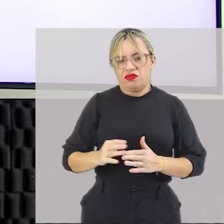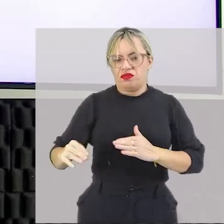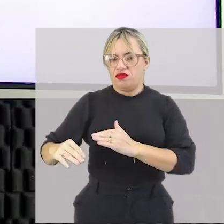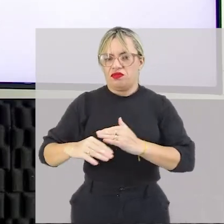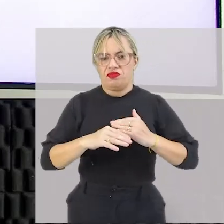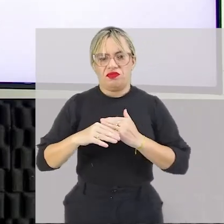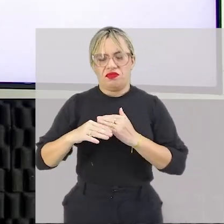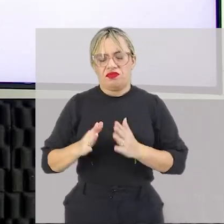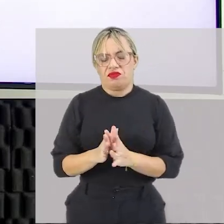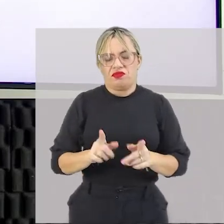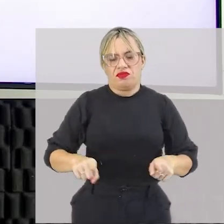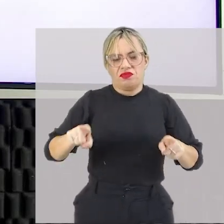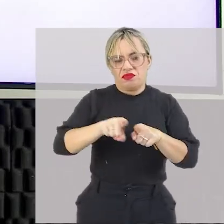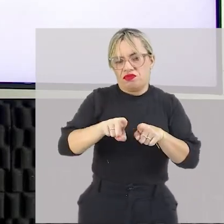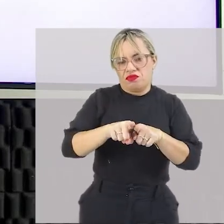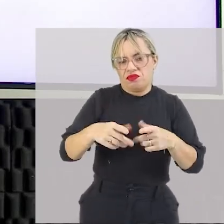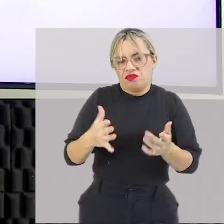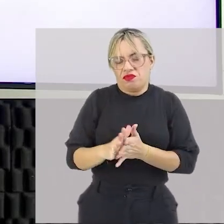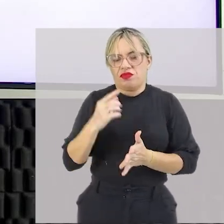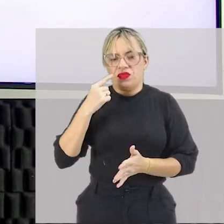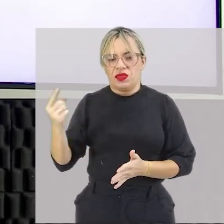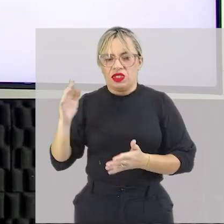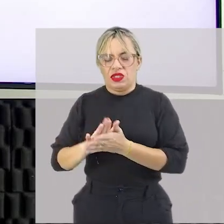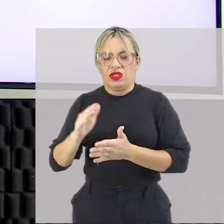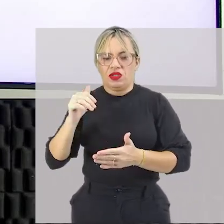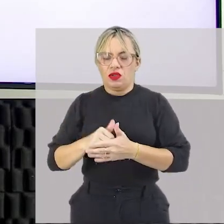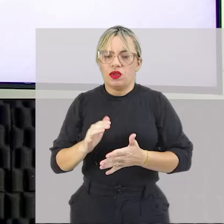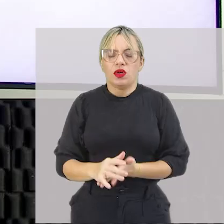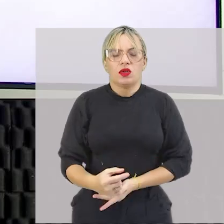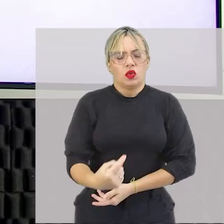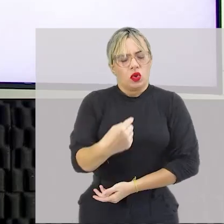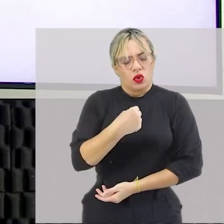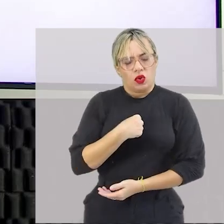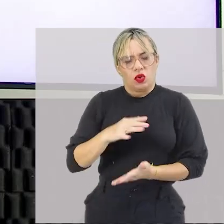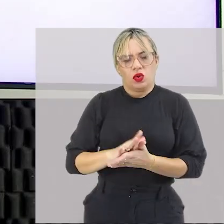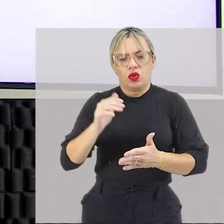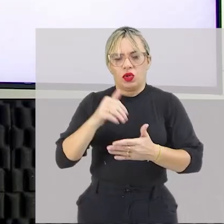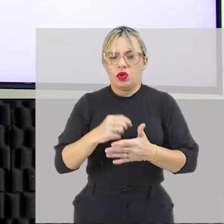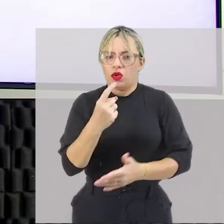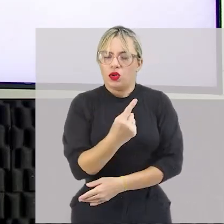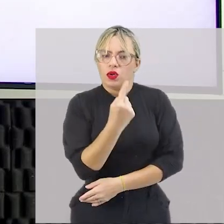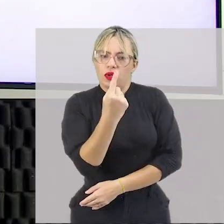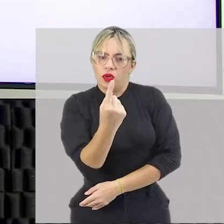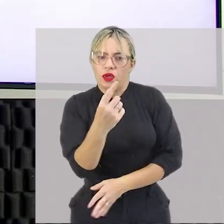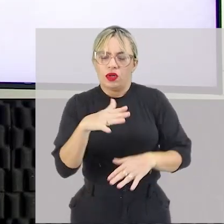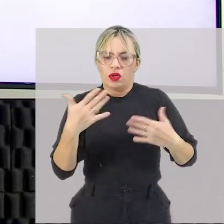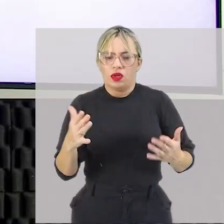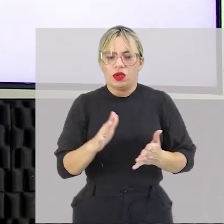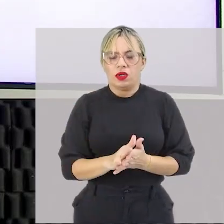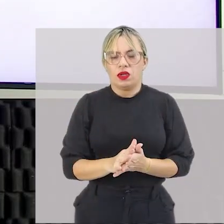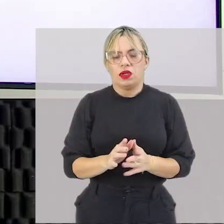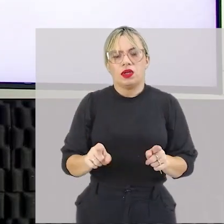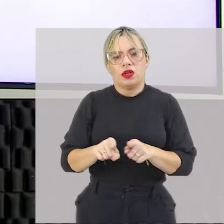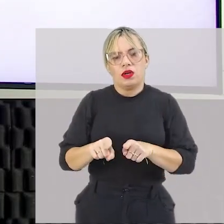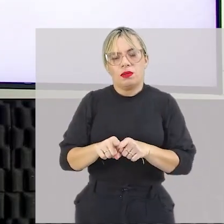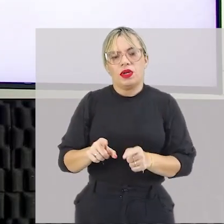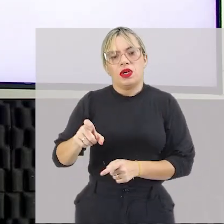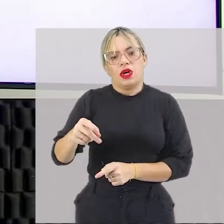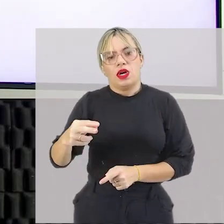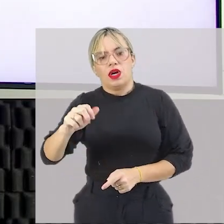eu vou votar, vou votar, melhor dizendo, nas eleições, o meu um voto vale o mesmo um voto que a Xuxa tem,